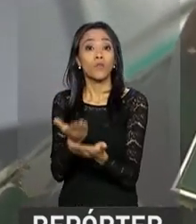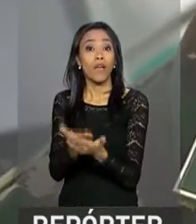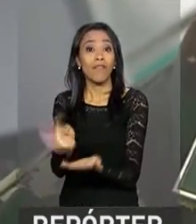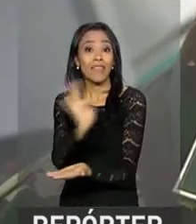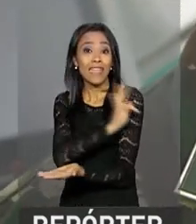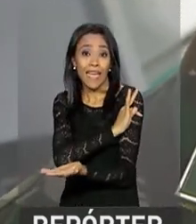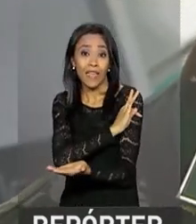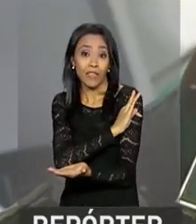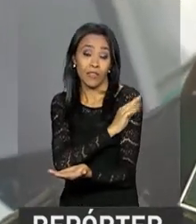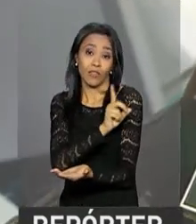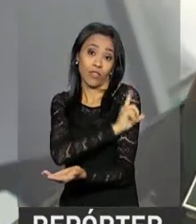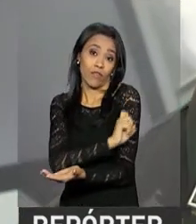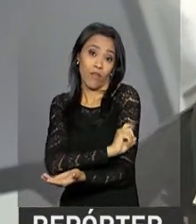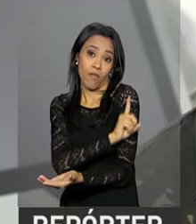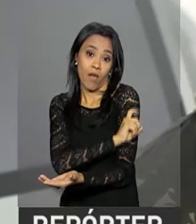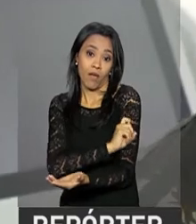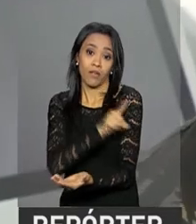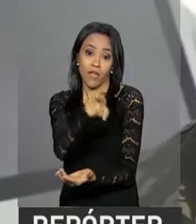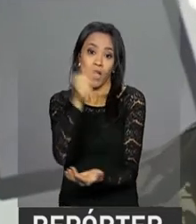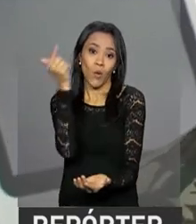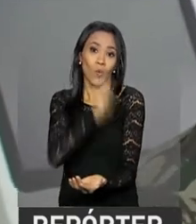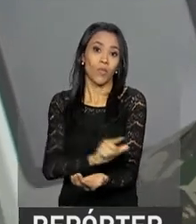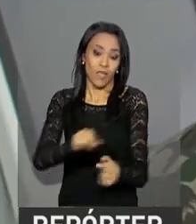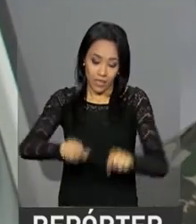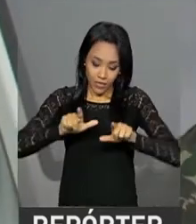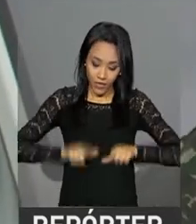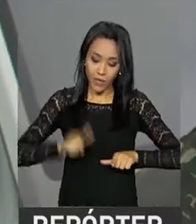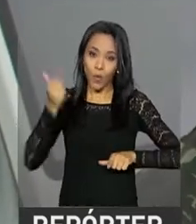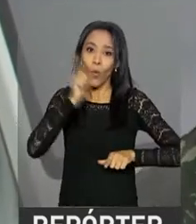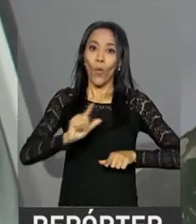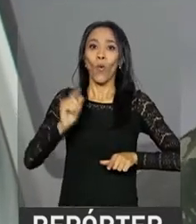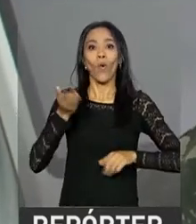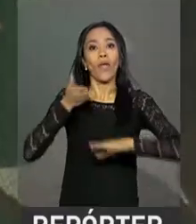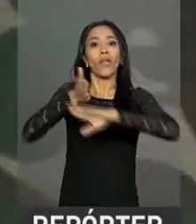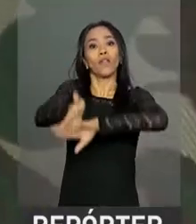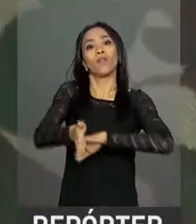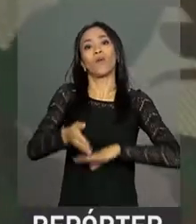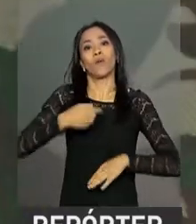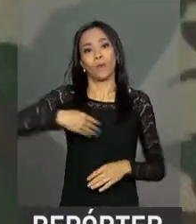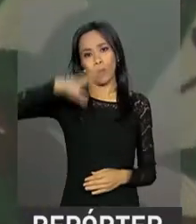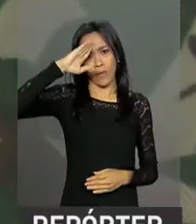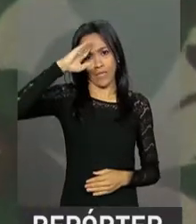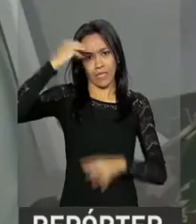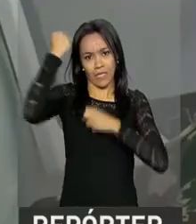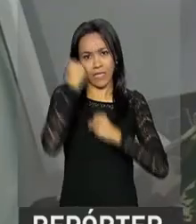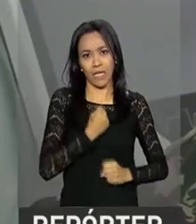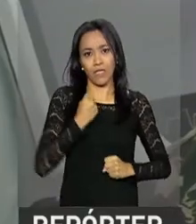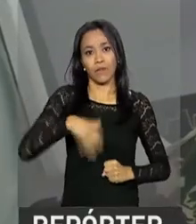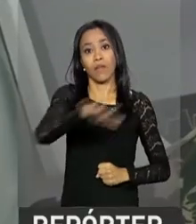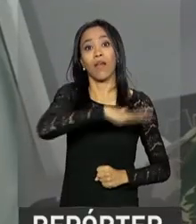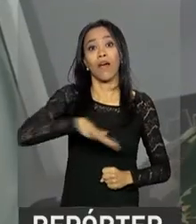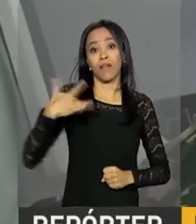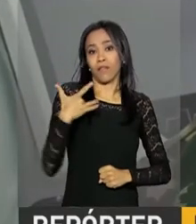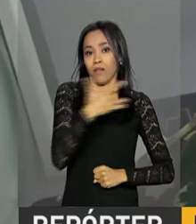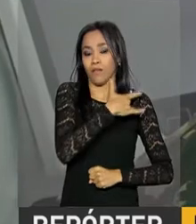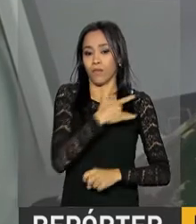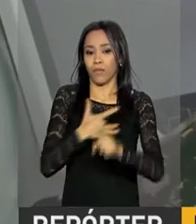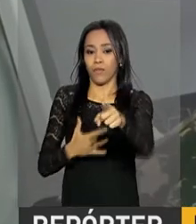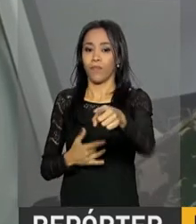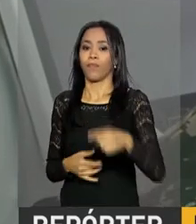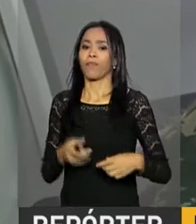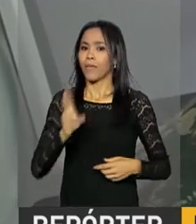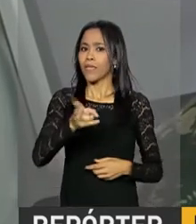enfermagem. A certificação deu um empurrãozinho para a aprovação na prova do Exército na área da saúde. Eu sempre me encantei, assim,